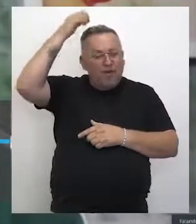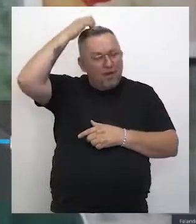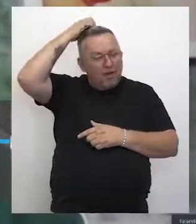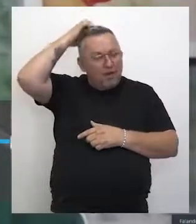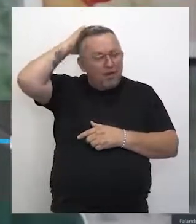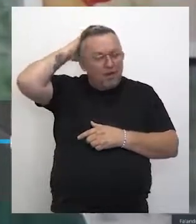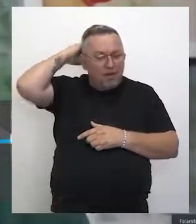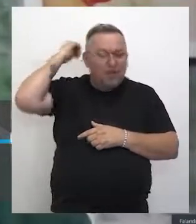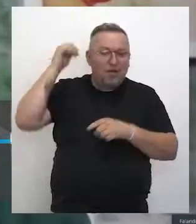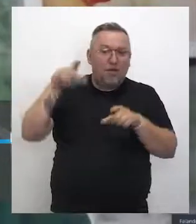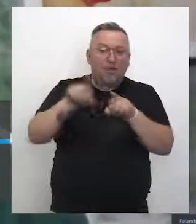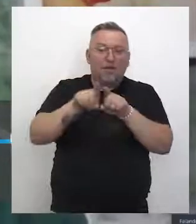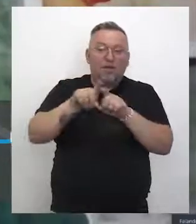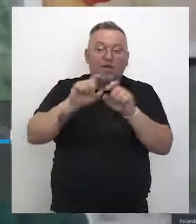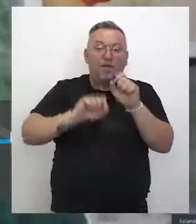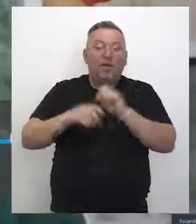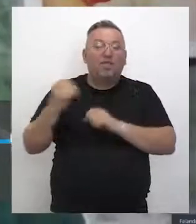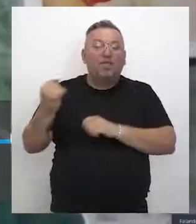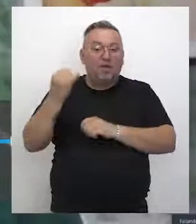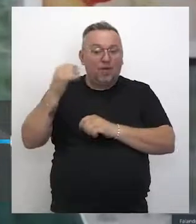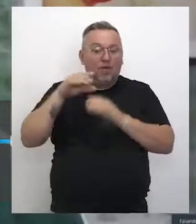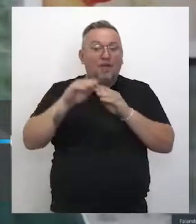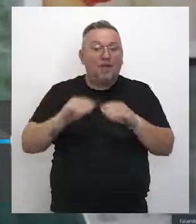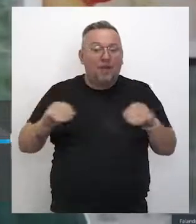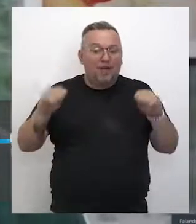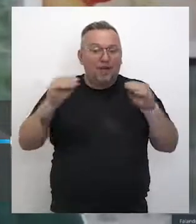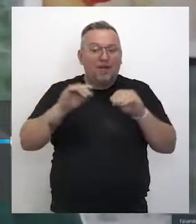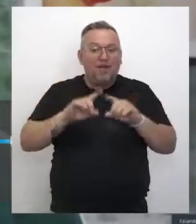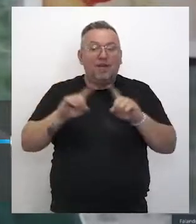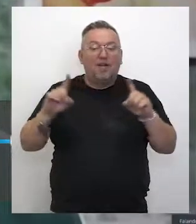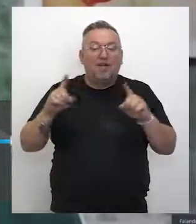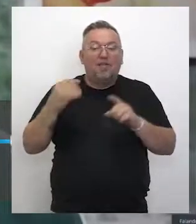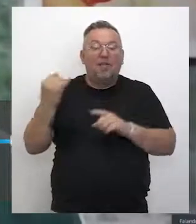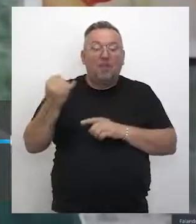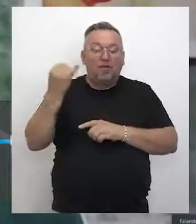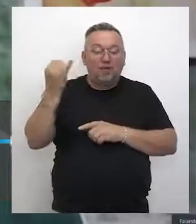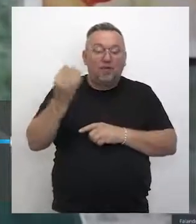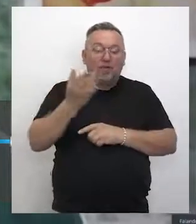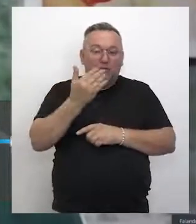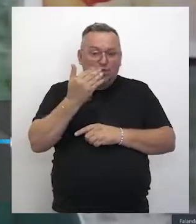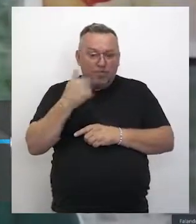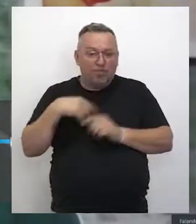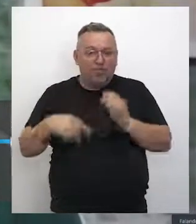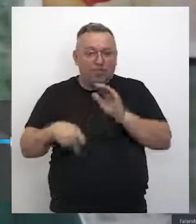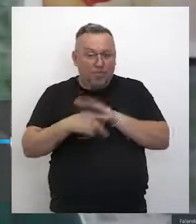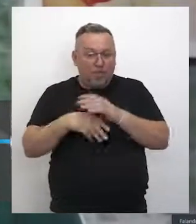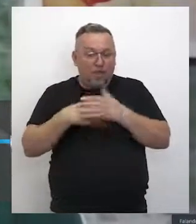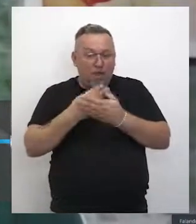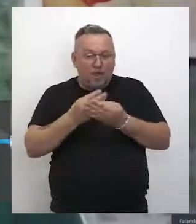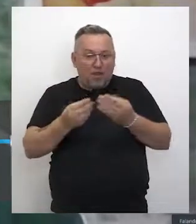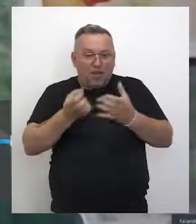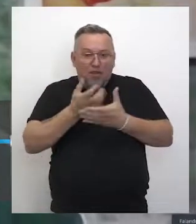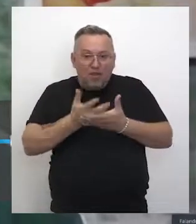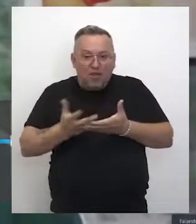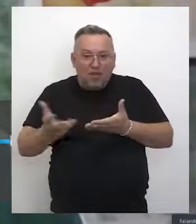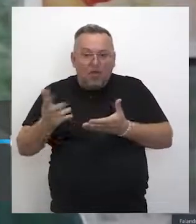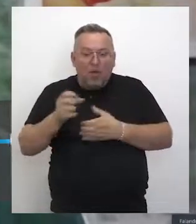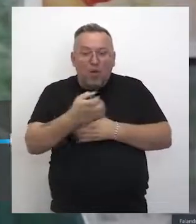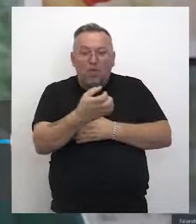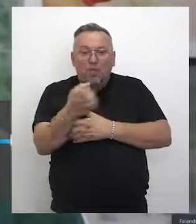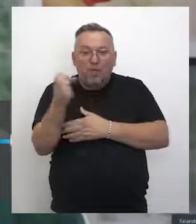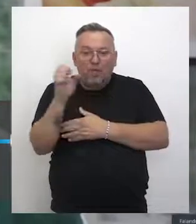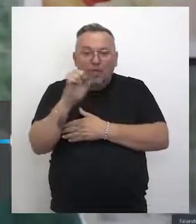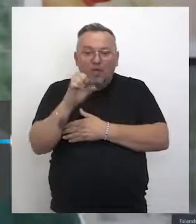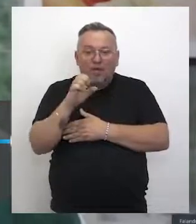estão chegando, valorize a terra, valorize o alimento que sai da terra, valorize o meio ambiente